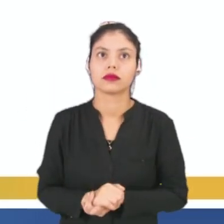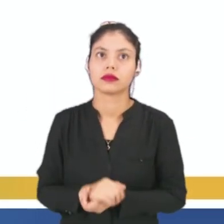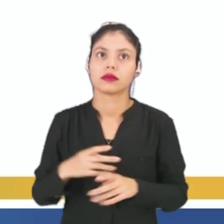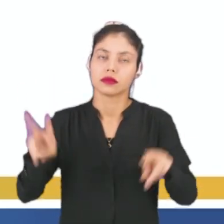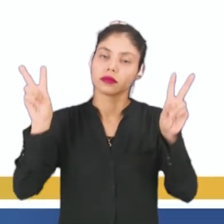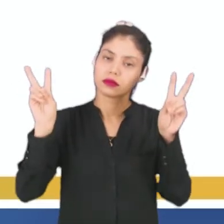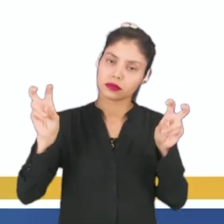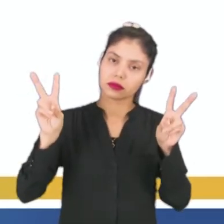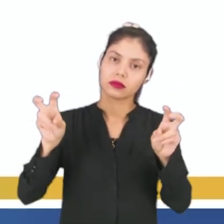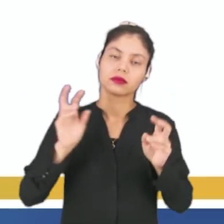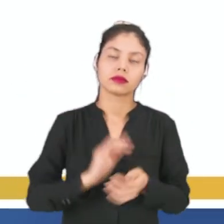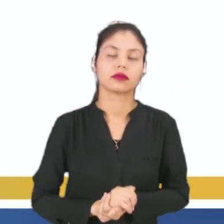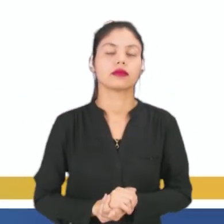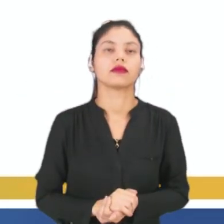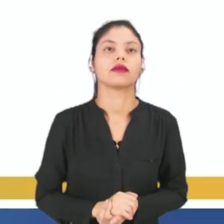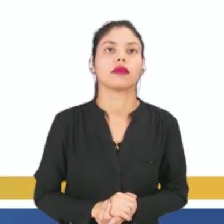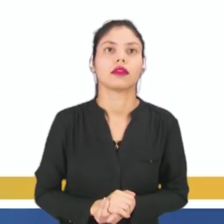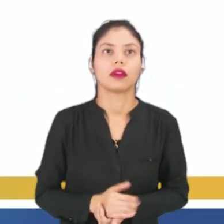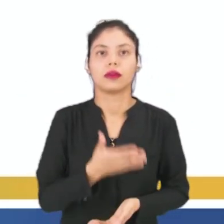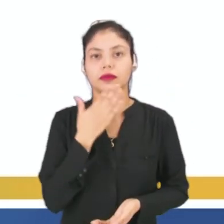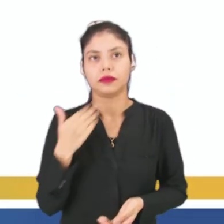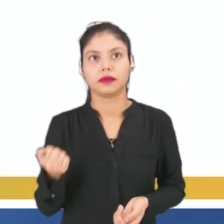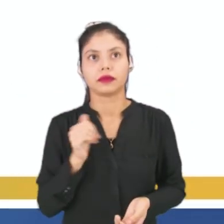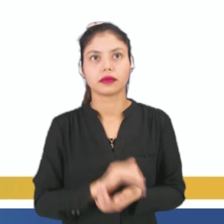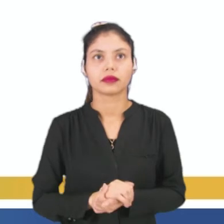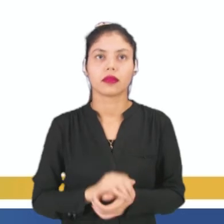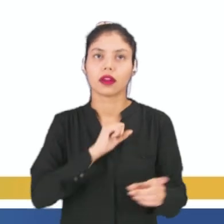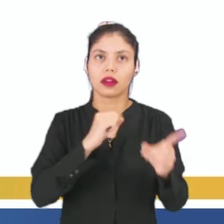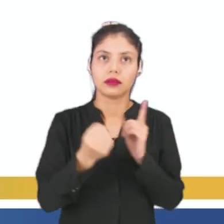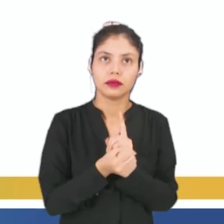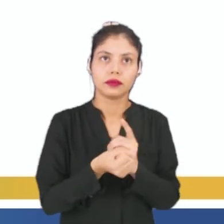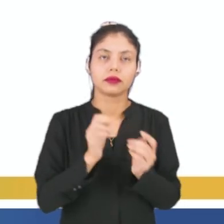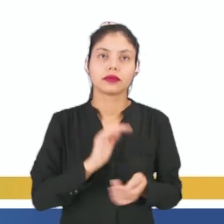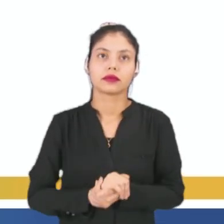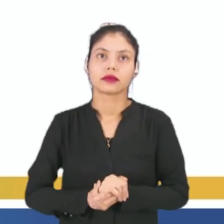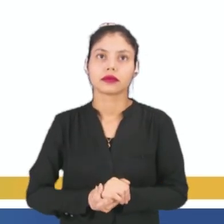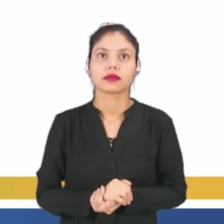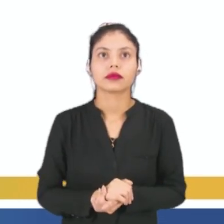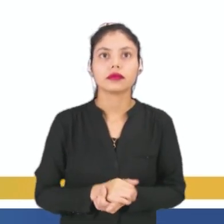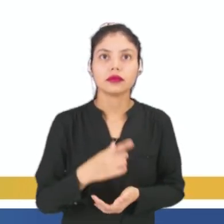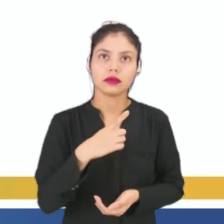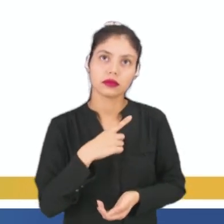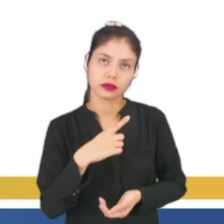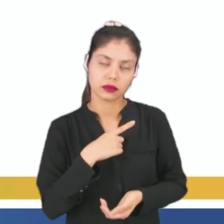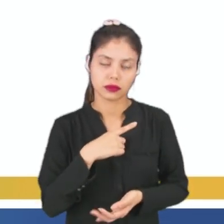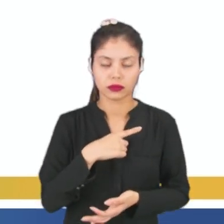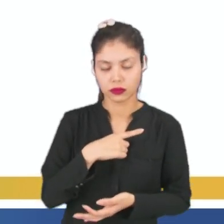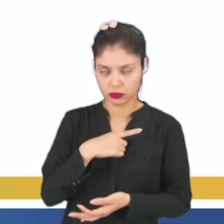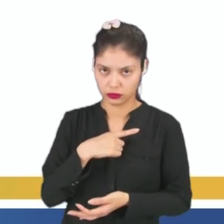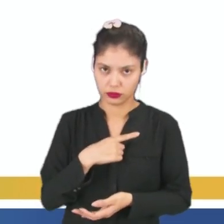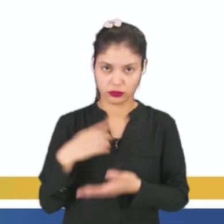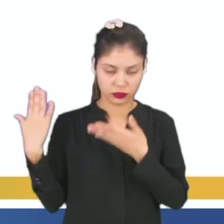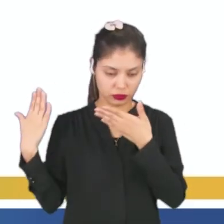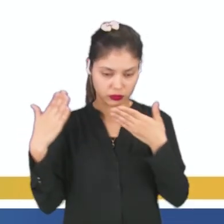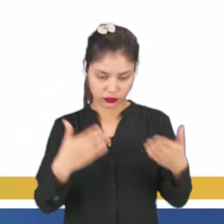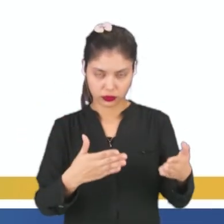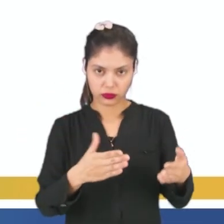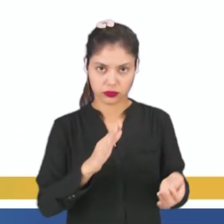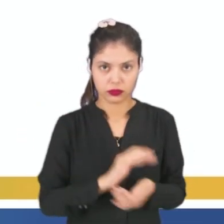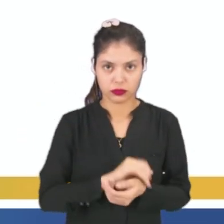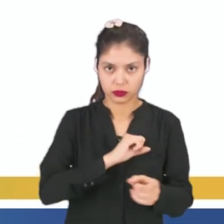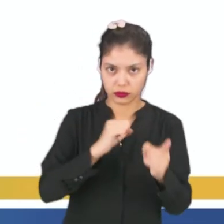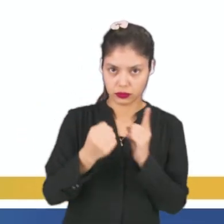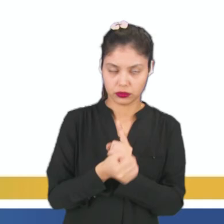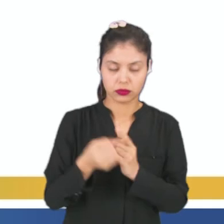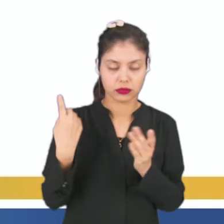né, que a melhor teoria social, né, seria que onde foca no social,